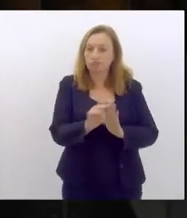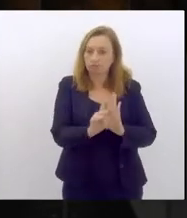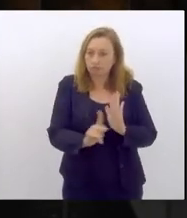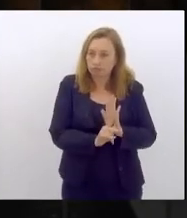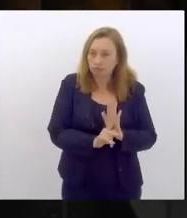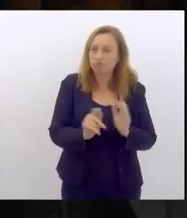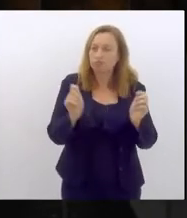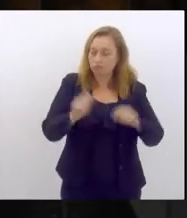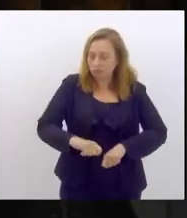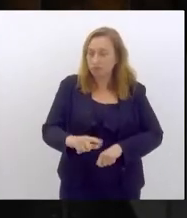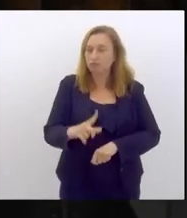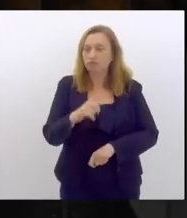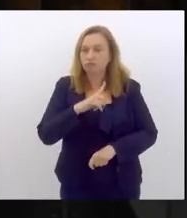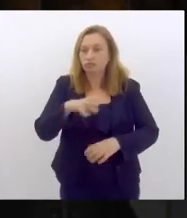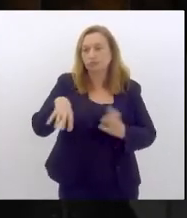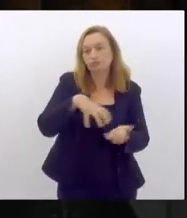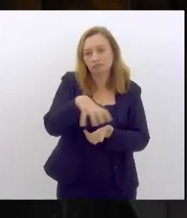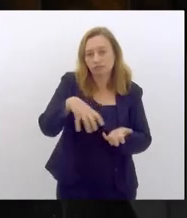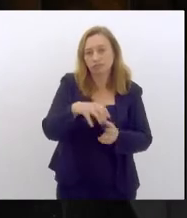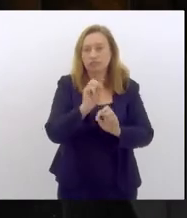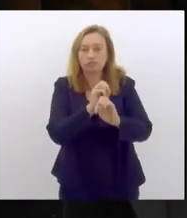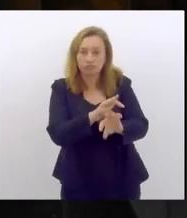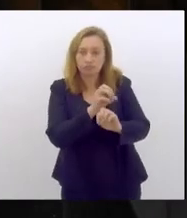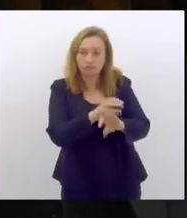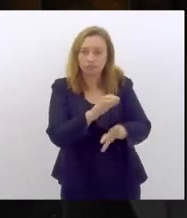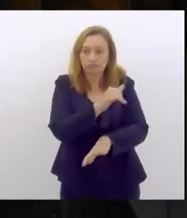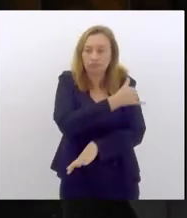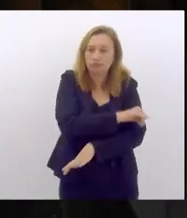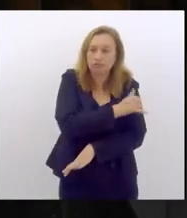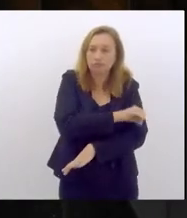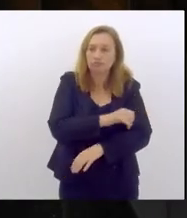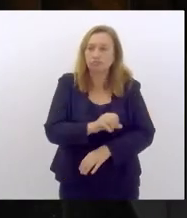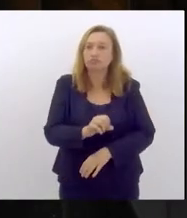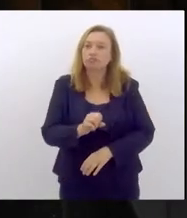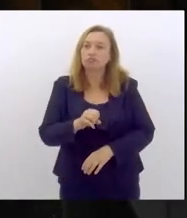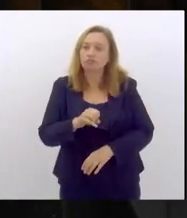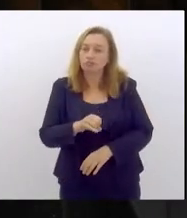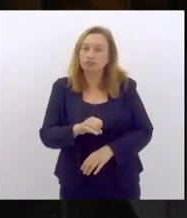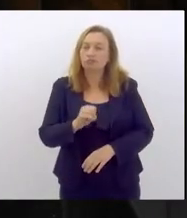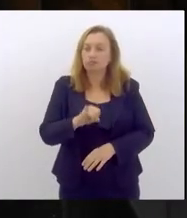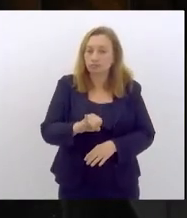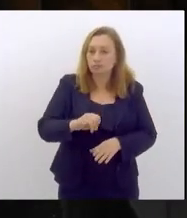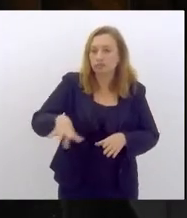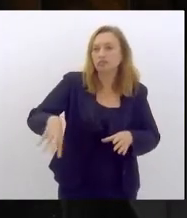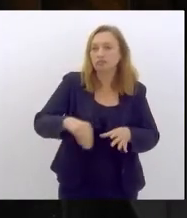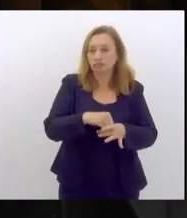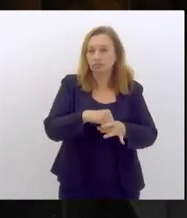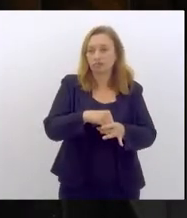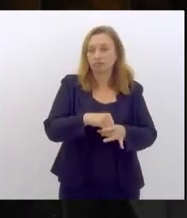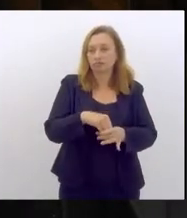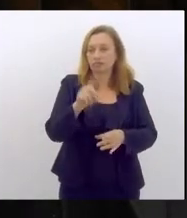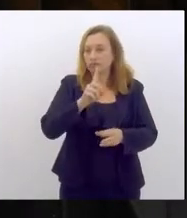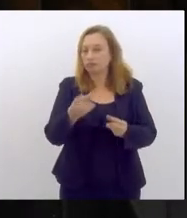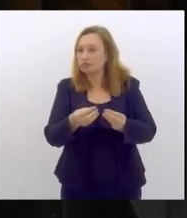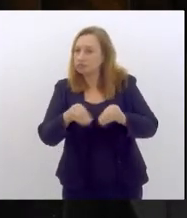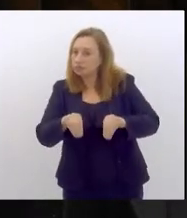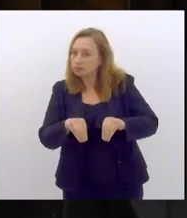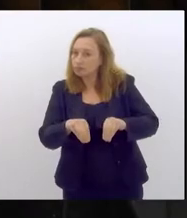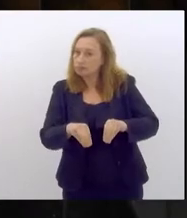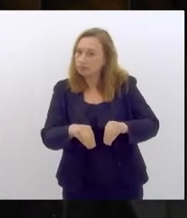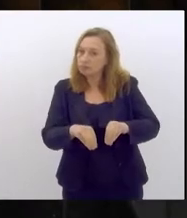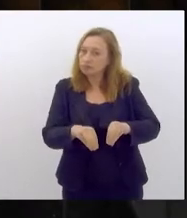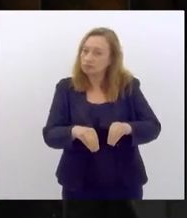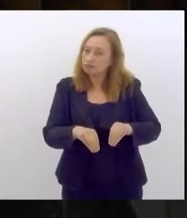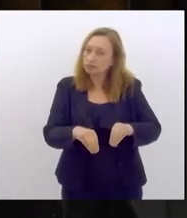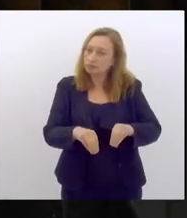tem um potencial de revolucionar a educação carioca, fluminense, se bem implementado, sem prejudicar de maneira